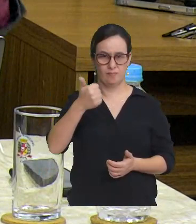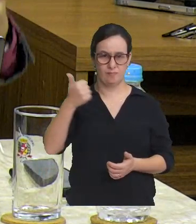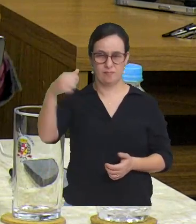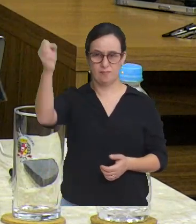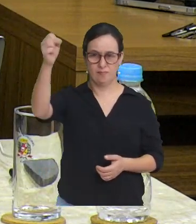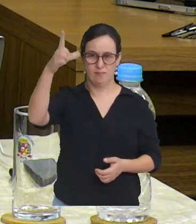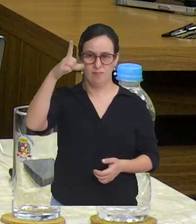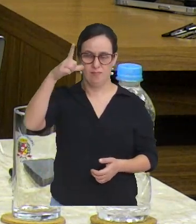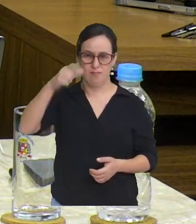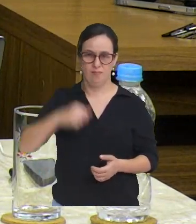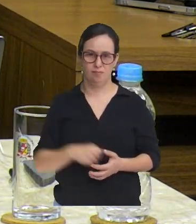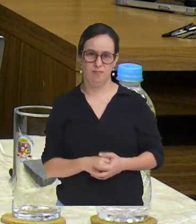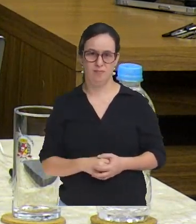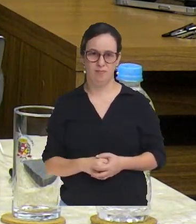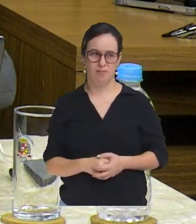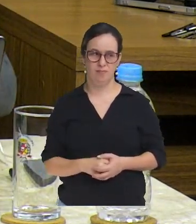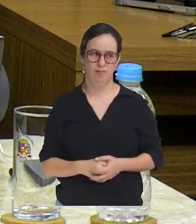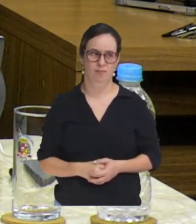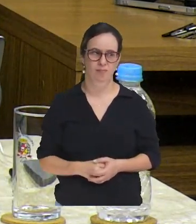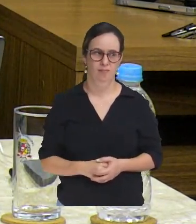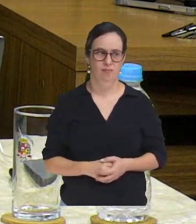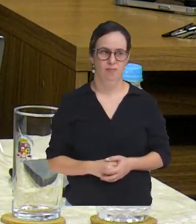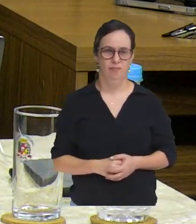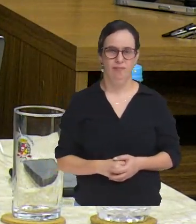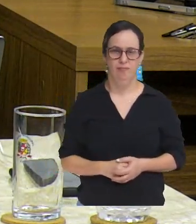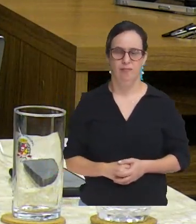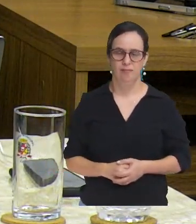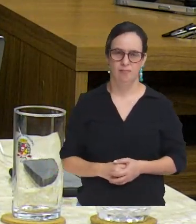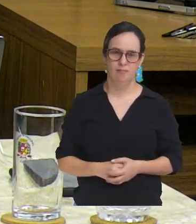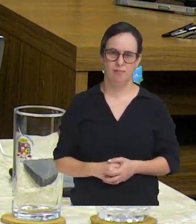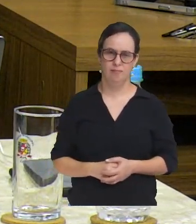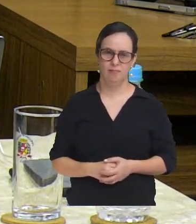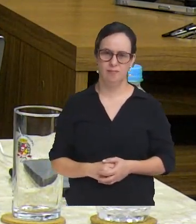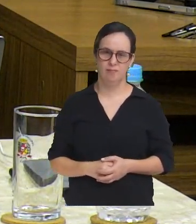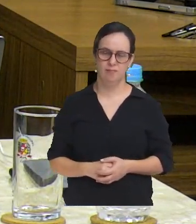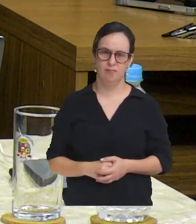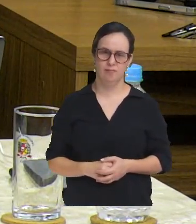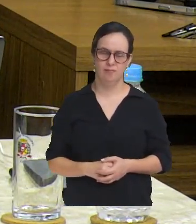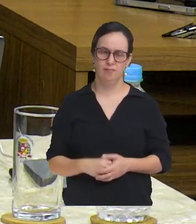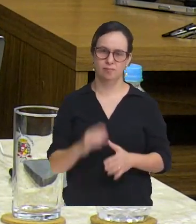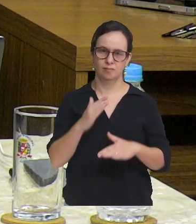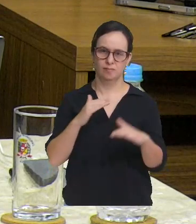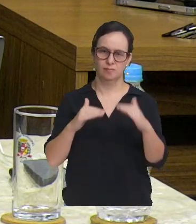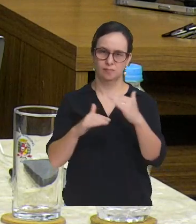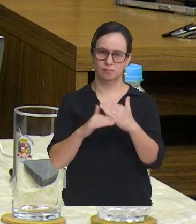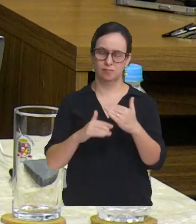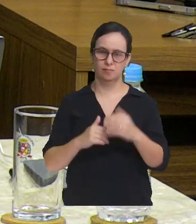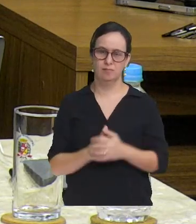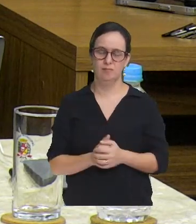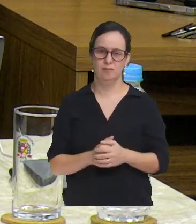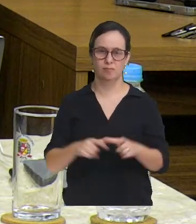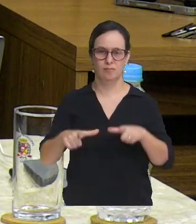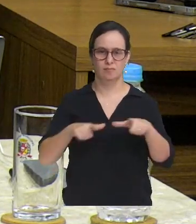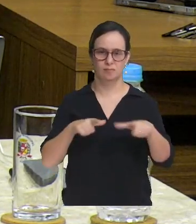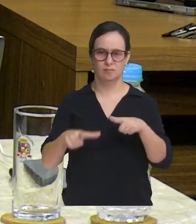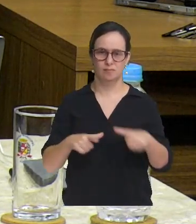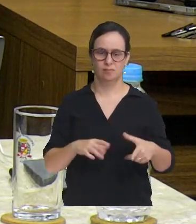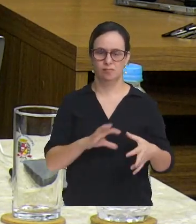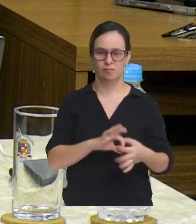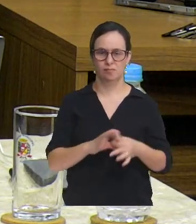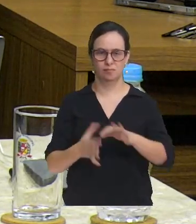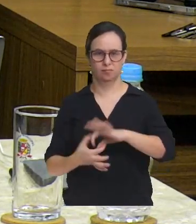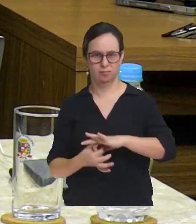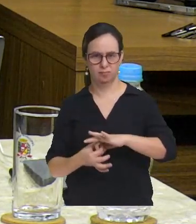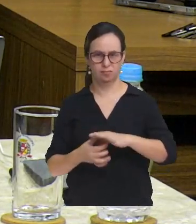a estrutura metálica para você posicionar melhor essas placas. Então, é todo esse contexto, todos esses preparativos, aí, toda